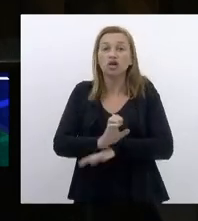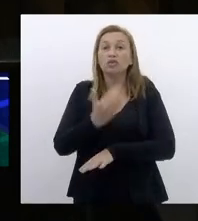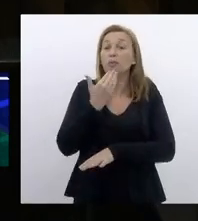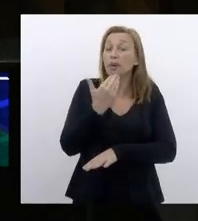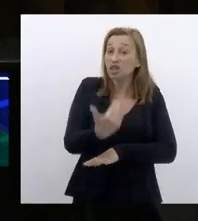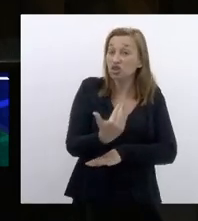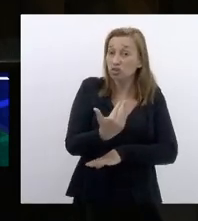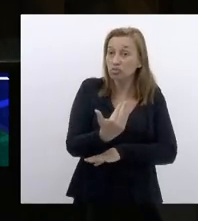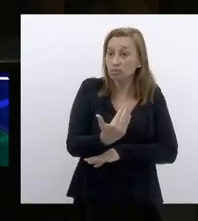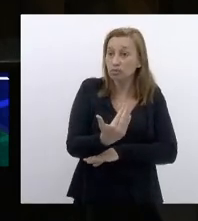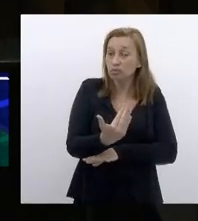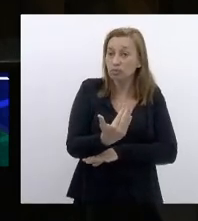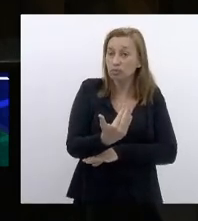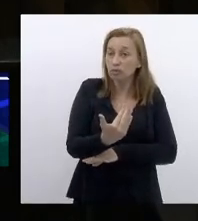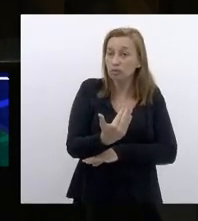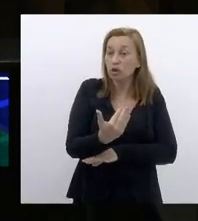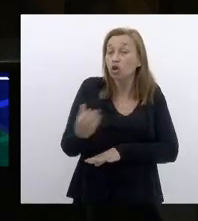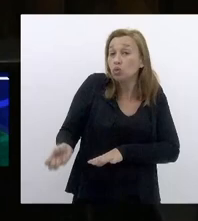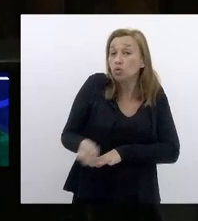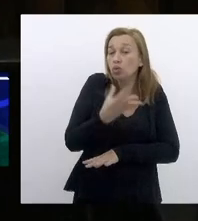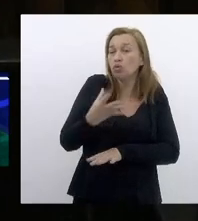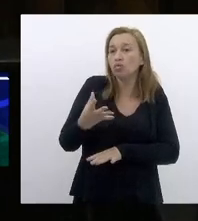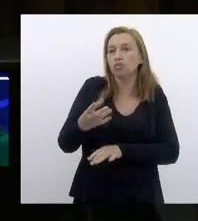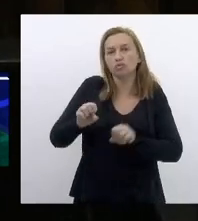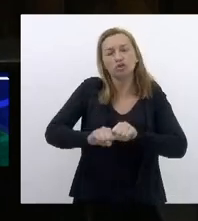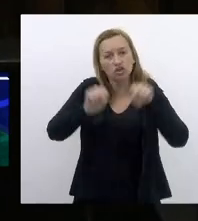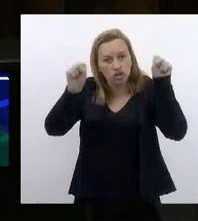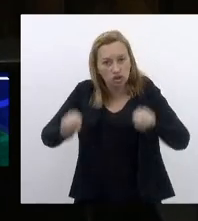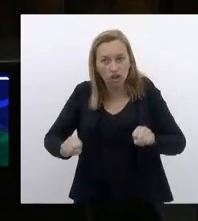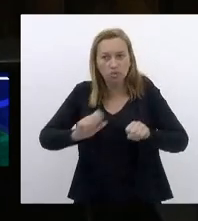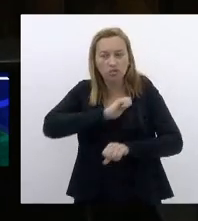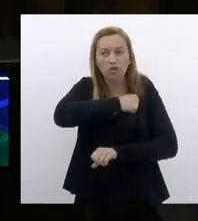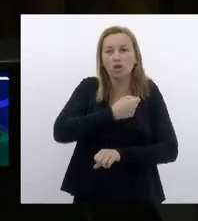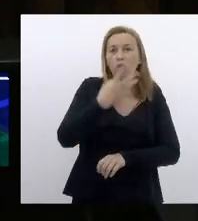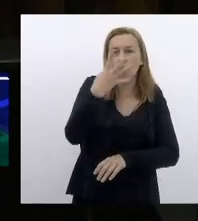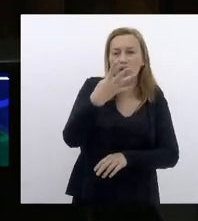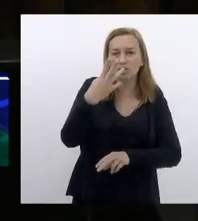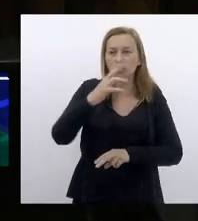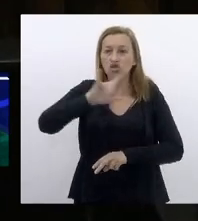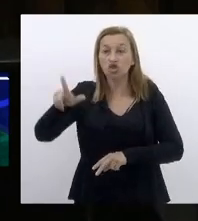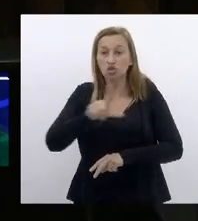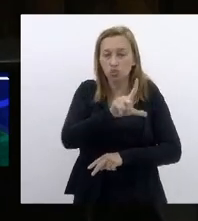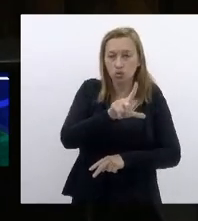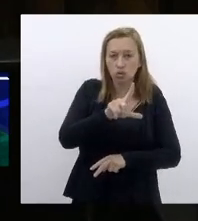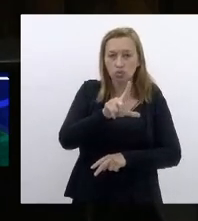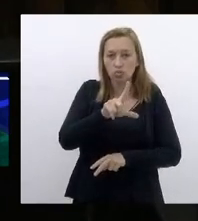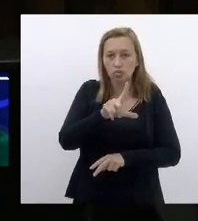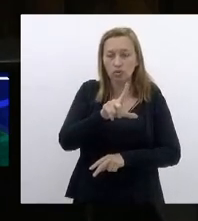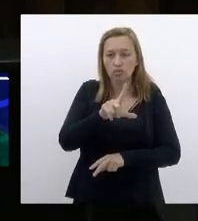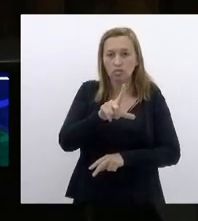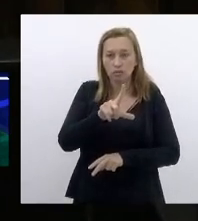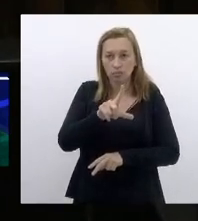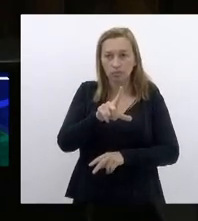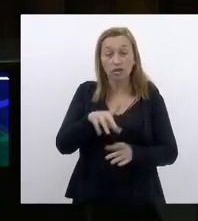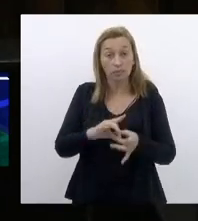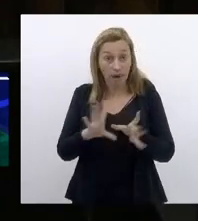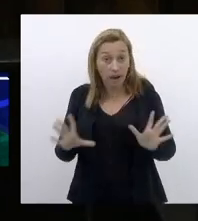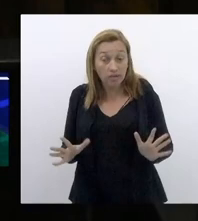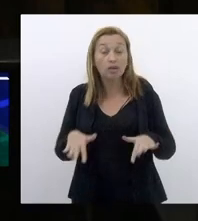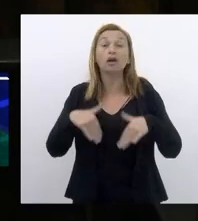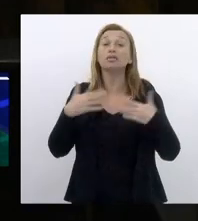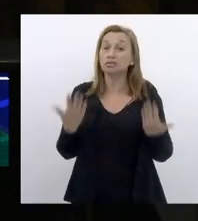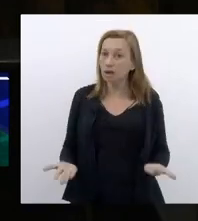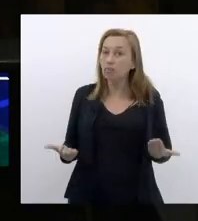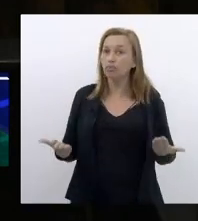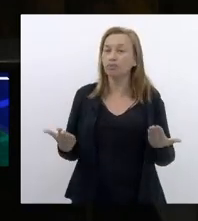adesão no novo regime, que foi em 4 de julho, que saiu a adesão. Então,